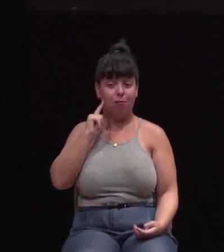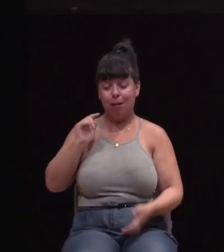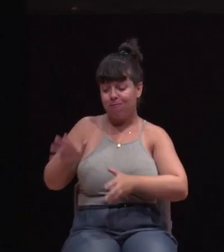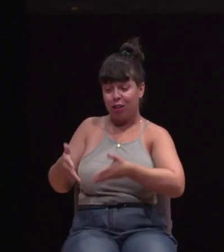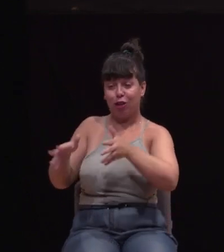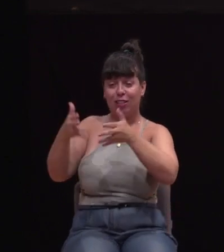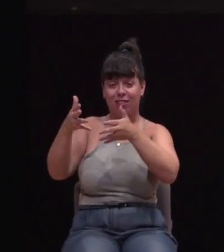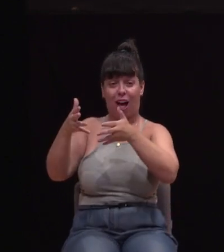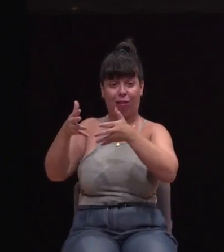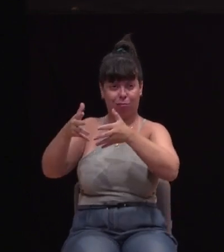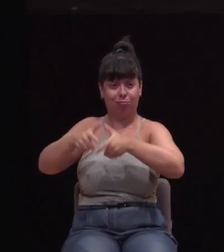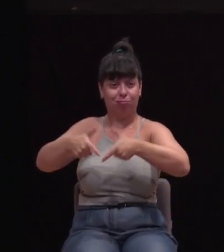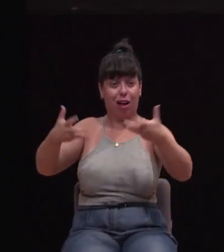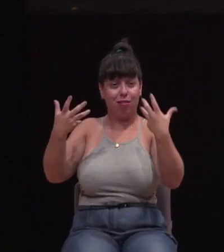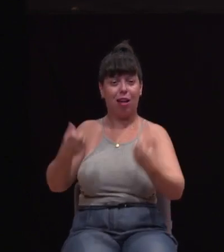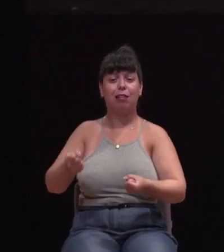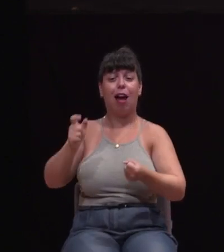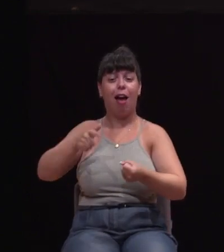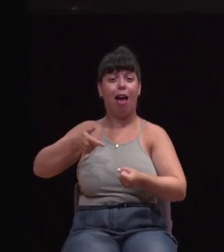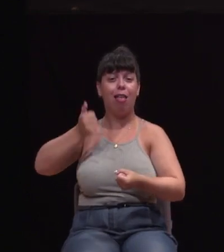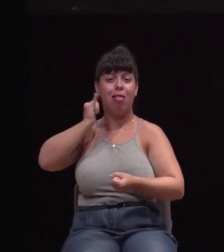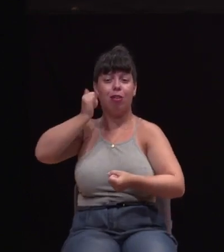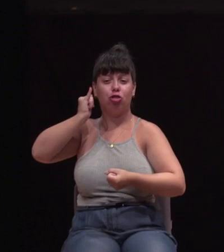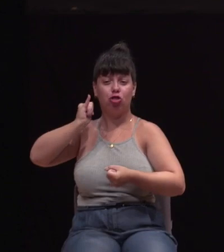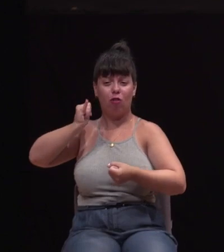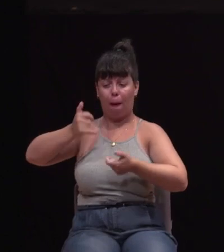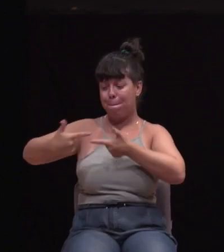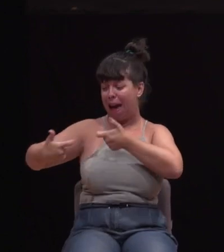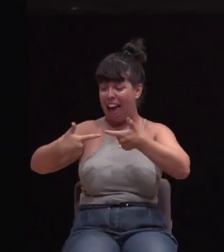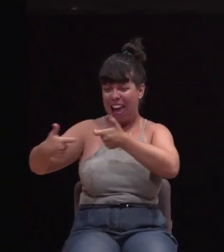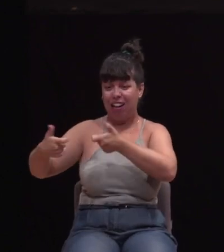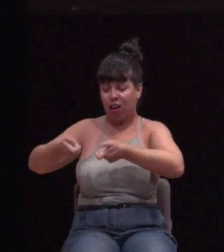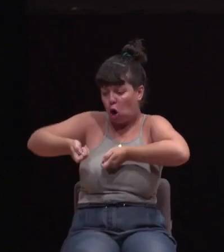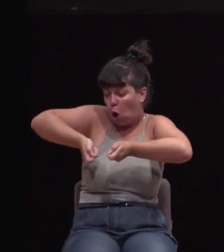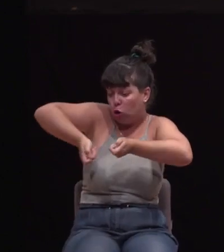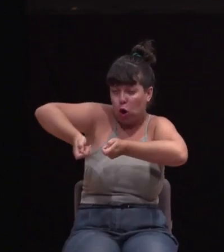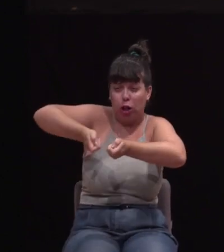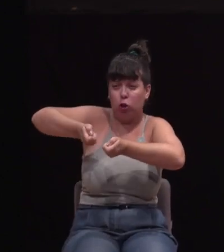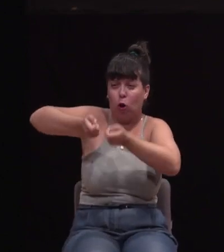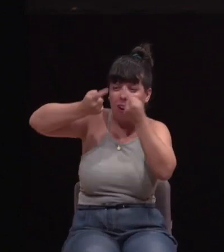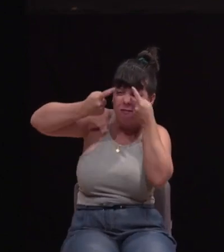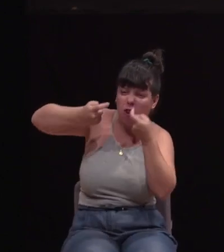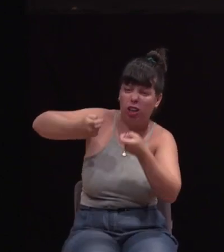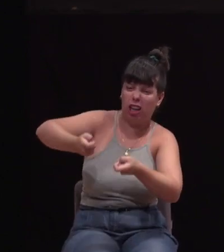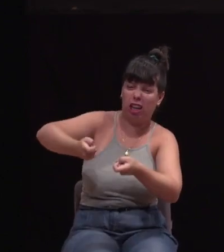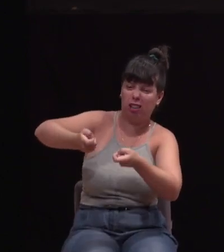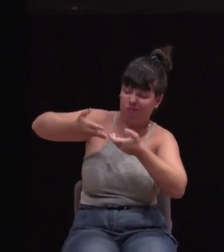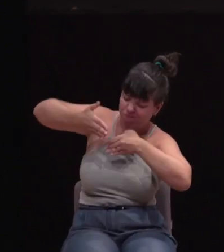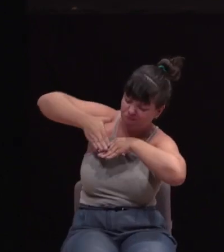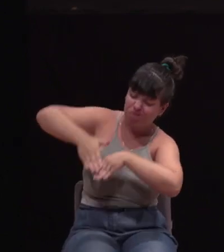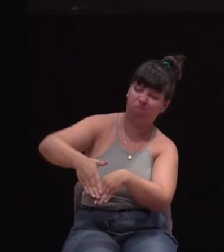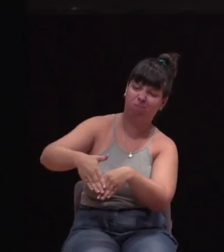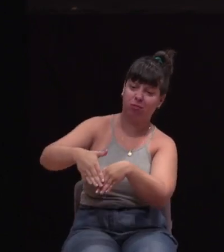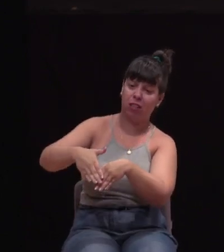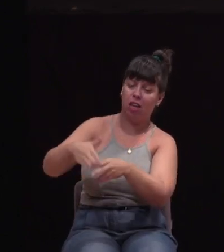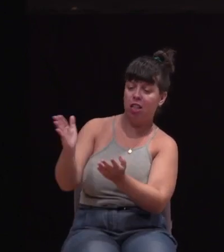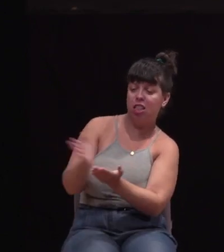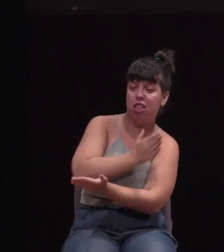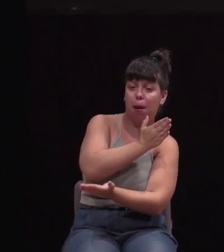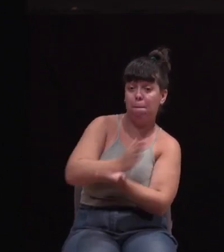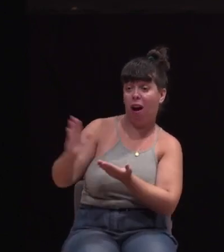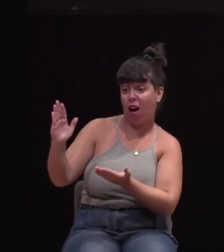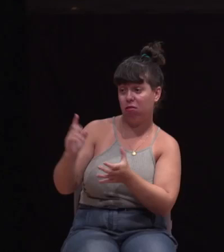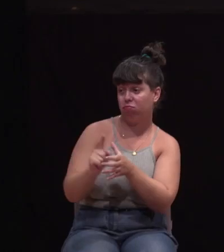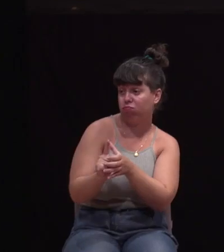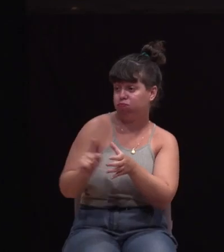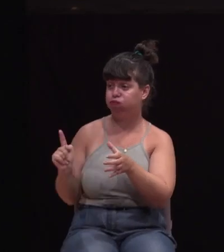valorizada, instituída, bélica, controladora, violenta, castradora, dualista, exclusora,